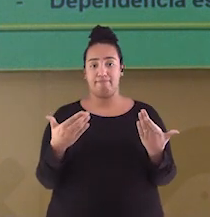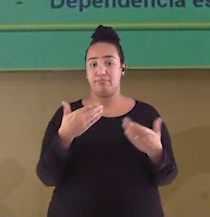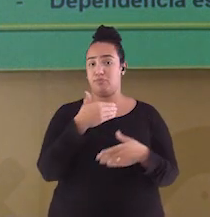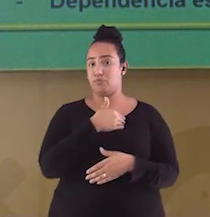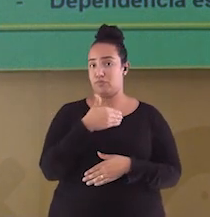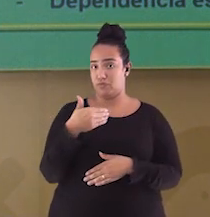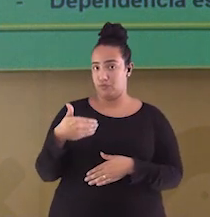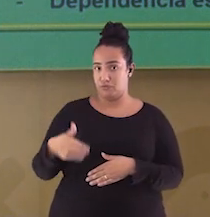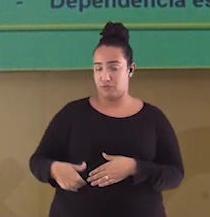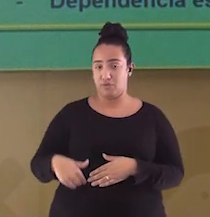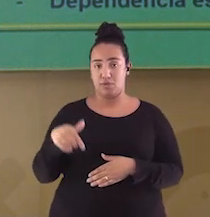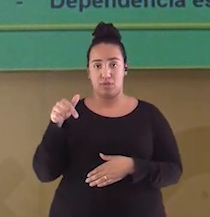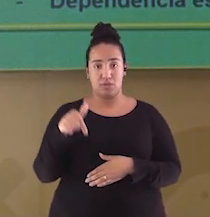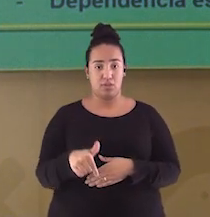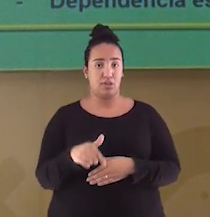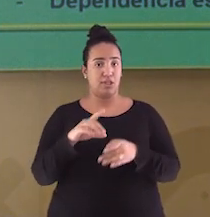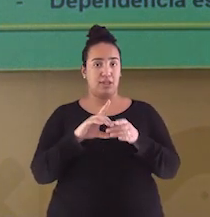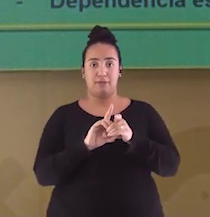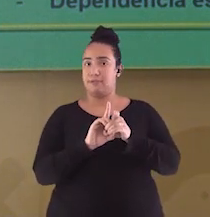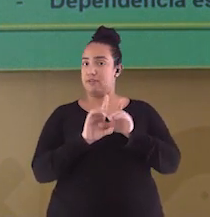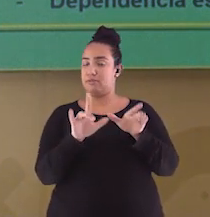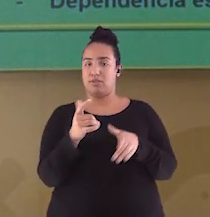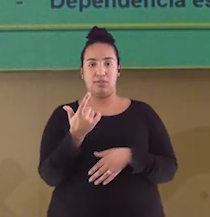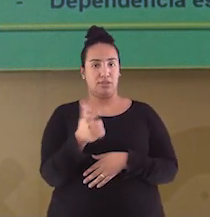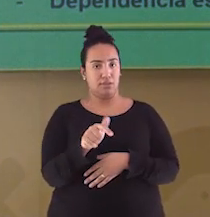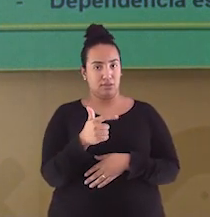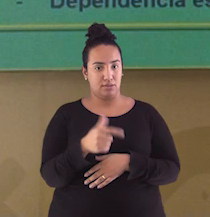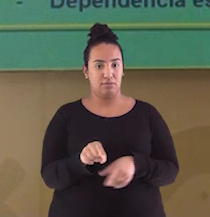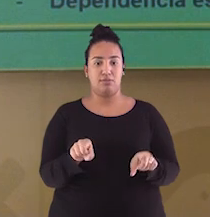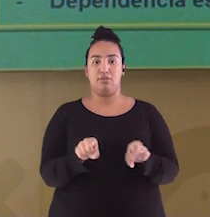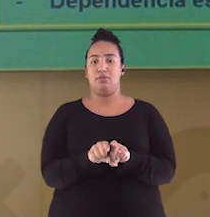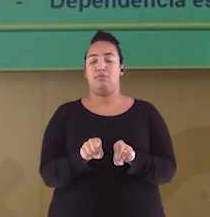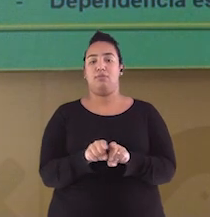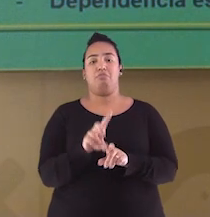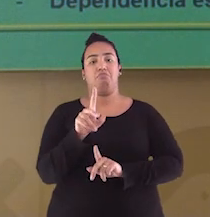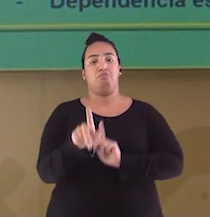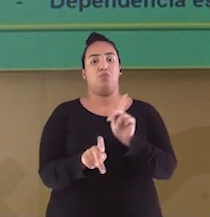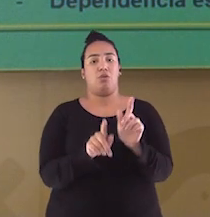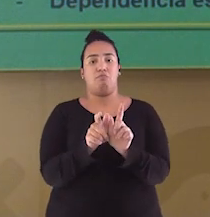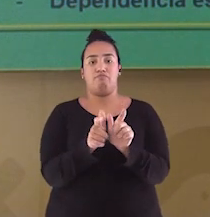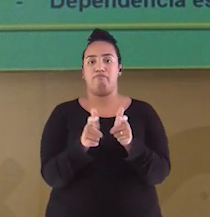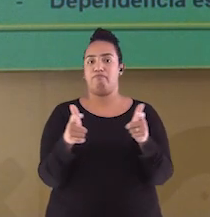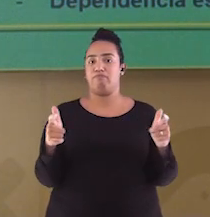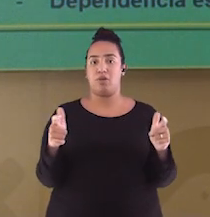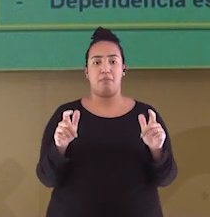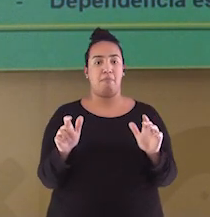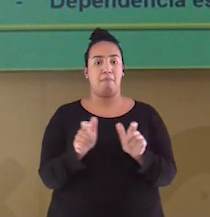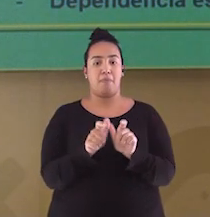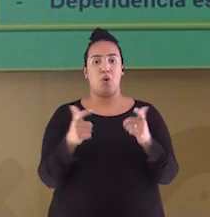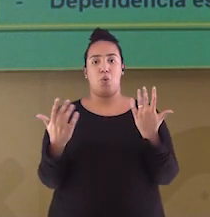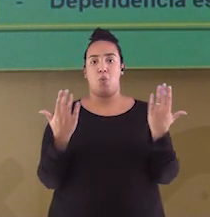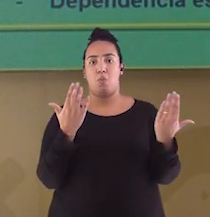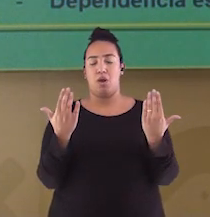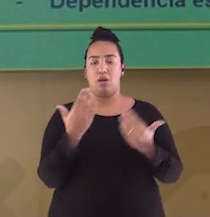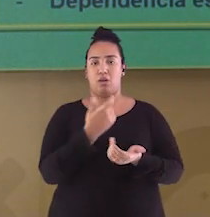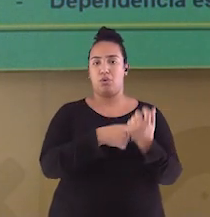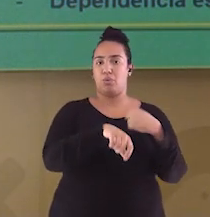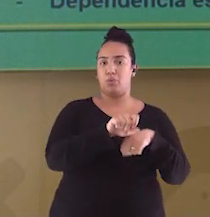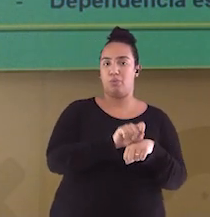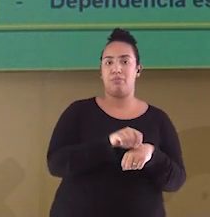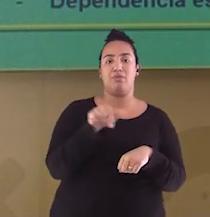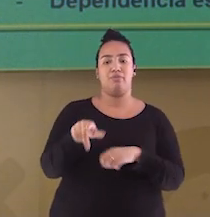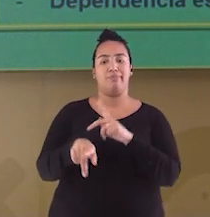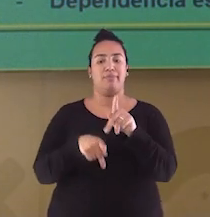e regimes antidemocráticos, ritmo de crescimento populacional maior do que o ritmo de crescimento